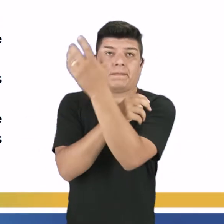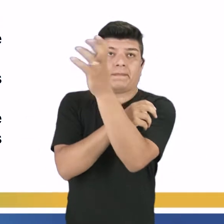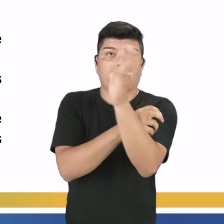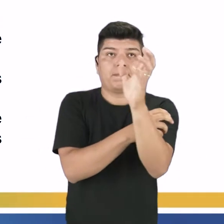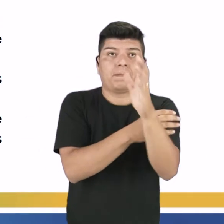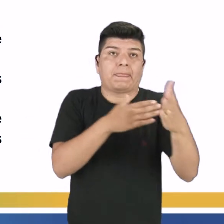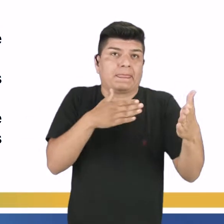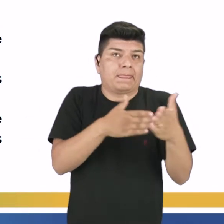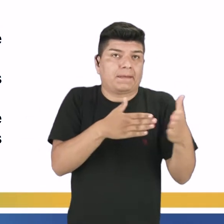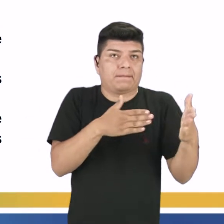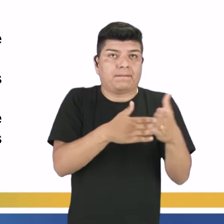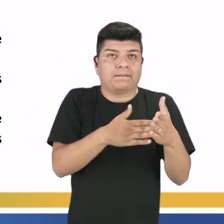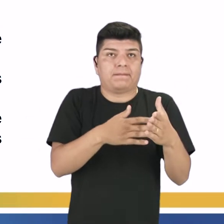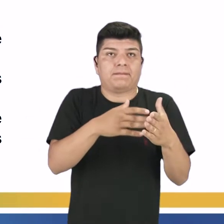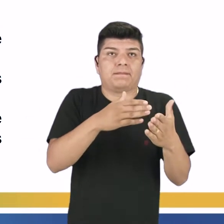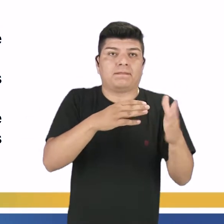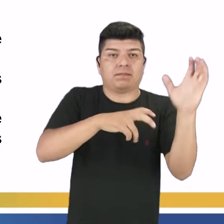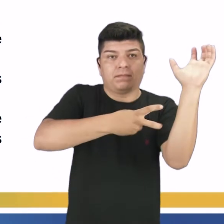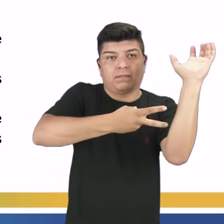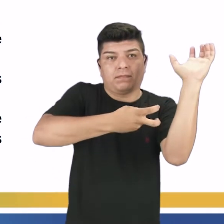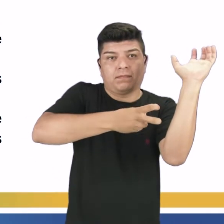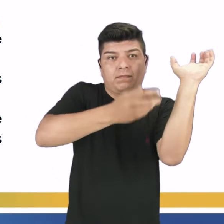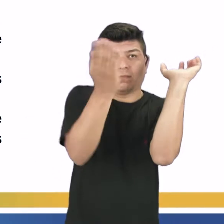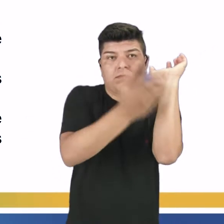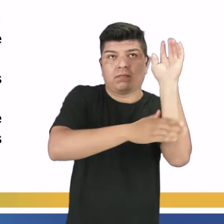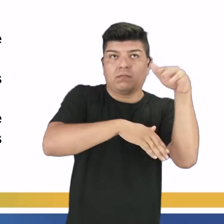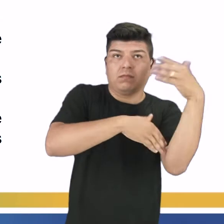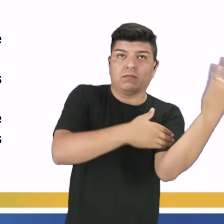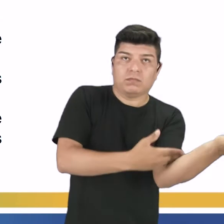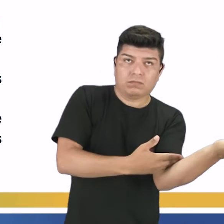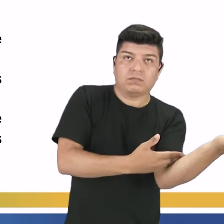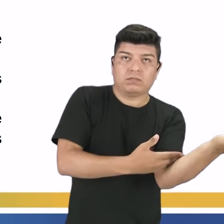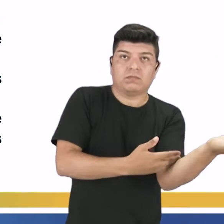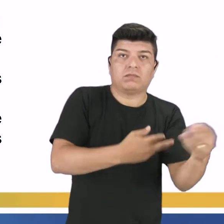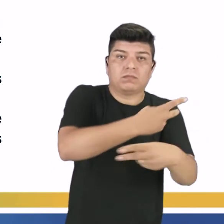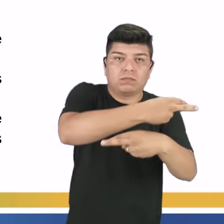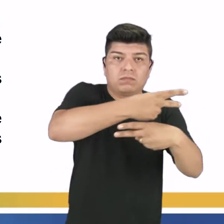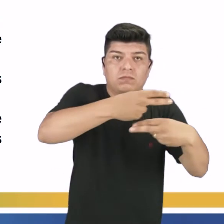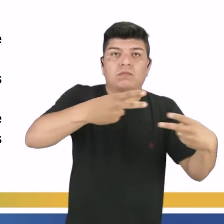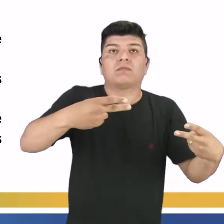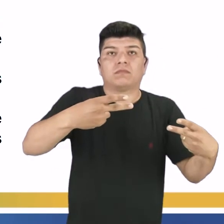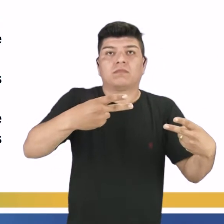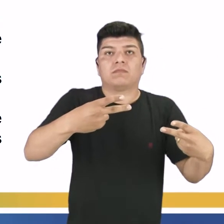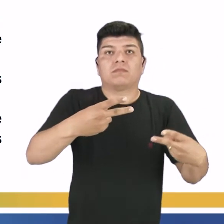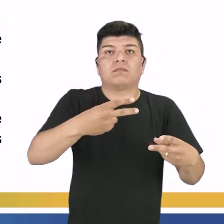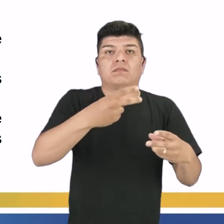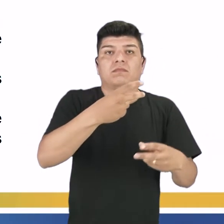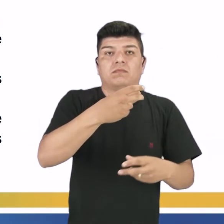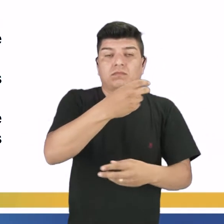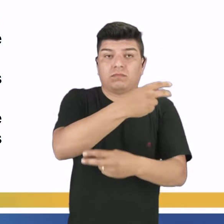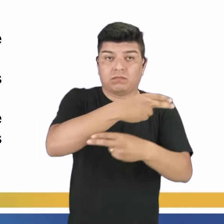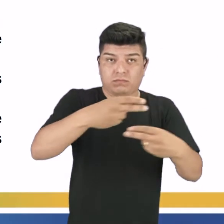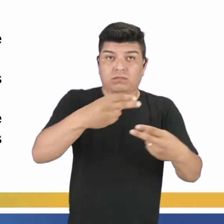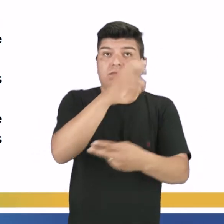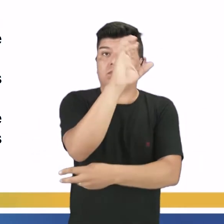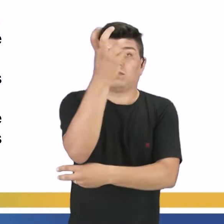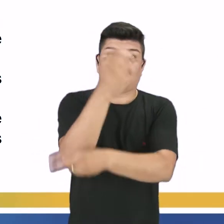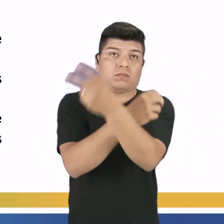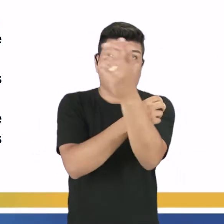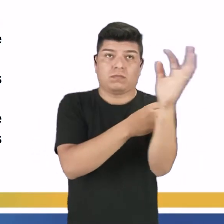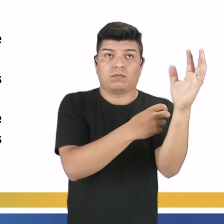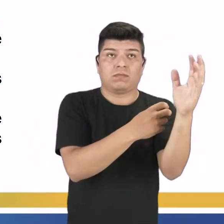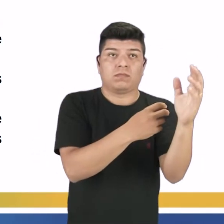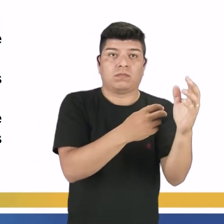desmatamento ilegais e a extração predatória de produtos e subprodutos florestais, conter